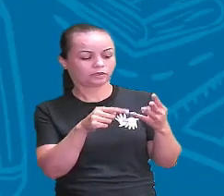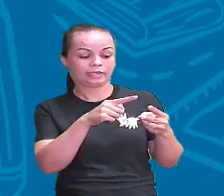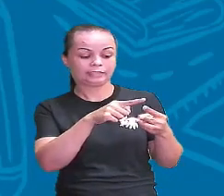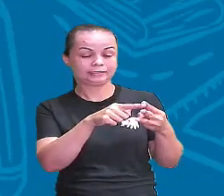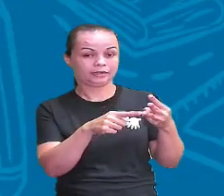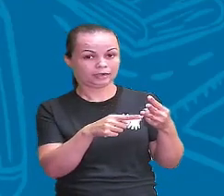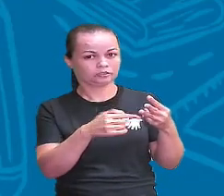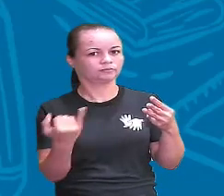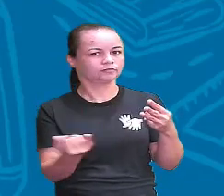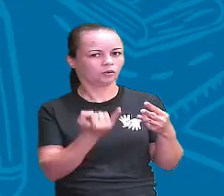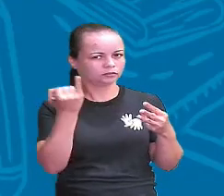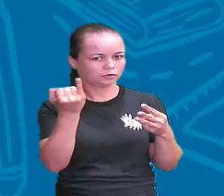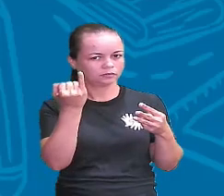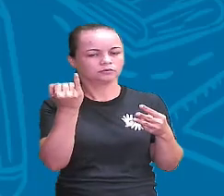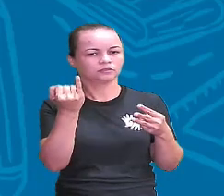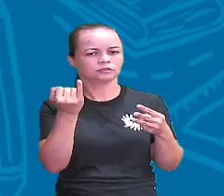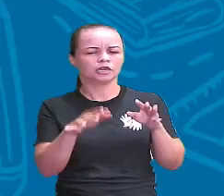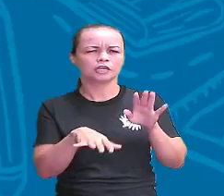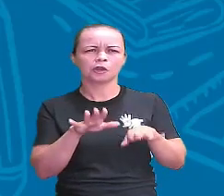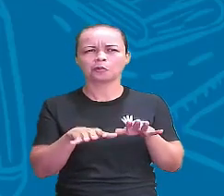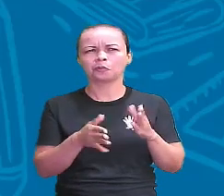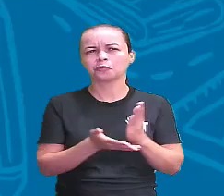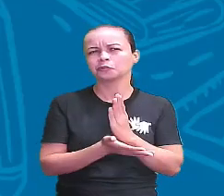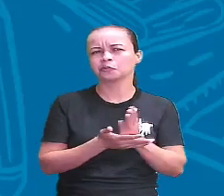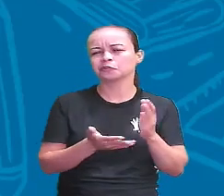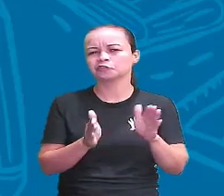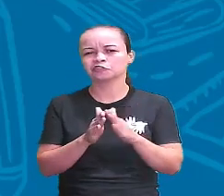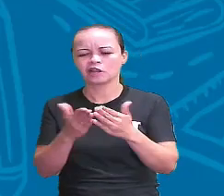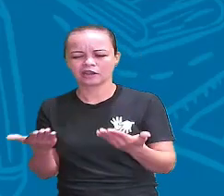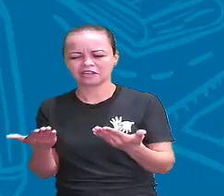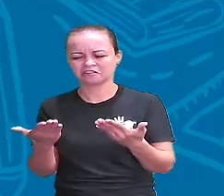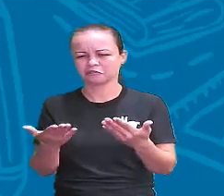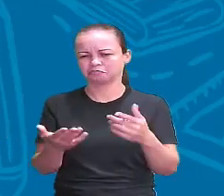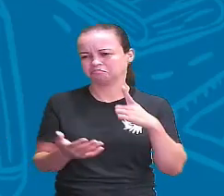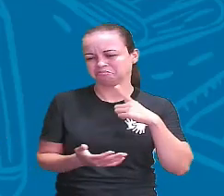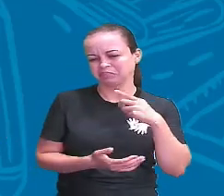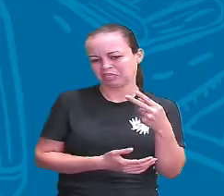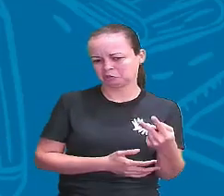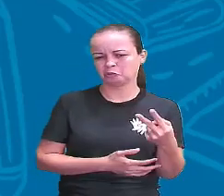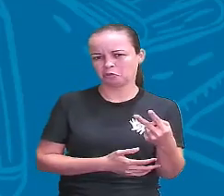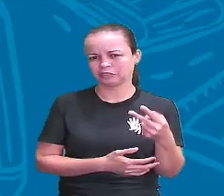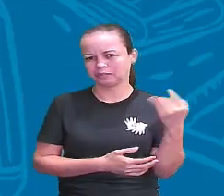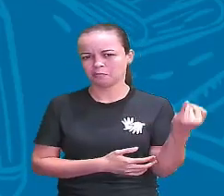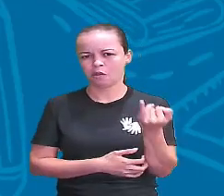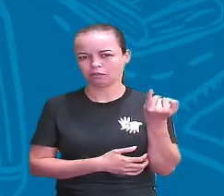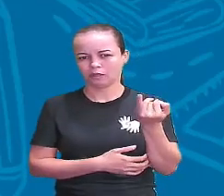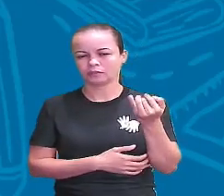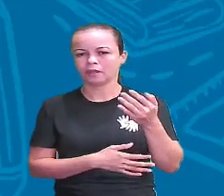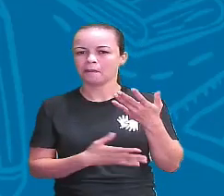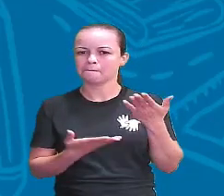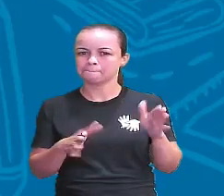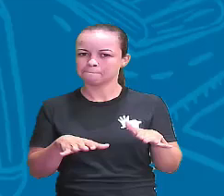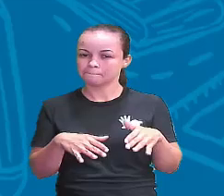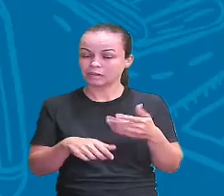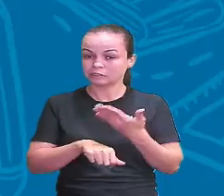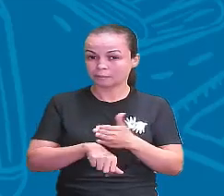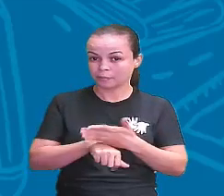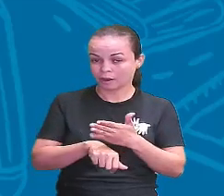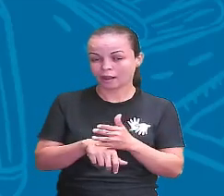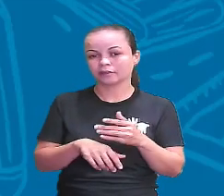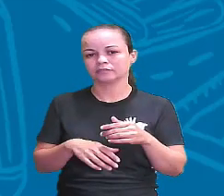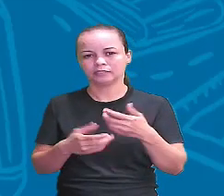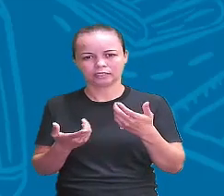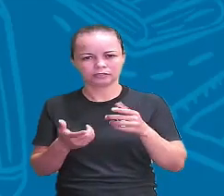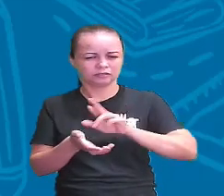as mais importantes. E alguns livros até dizem assim, 2, né, geralmente falam. Mas na prática a gente tem muitos processos que